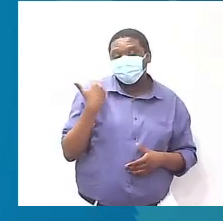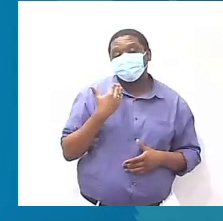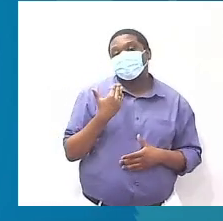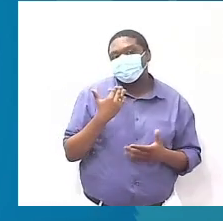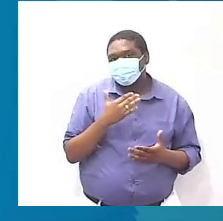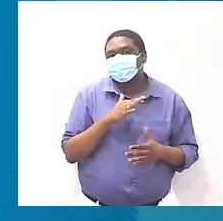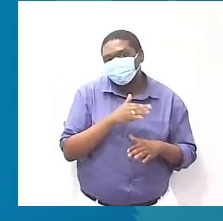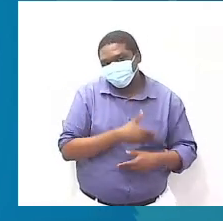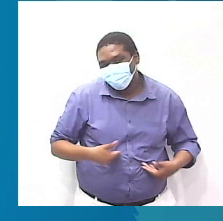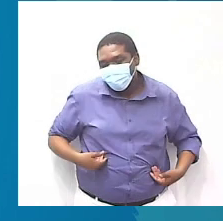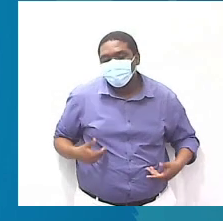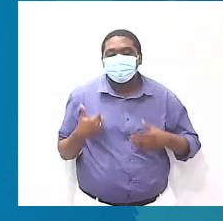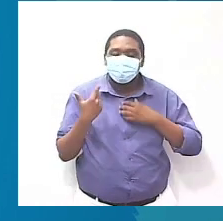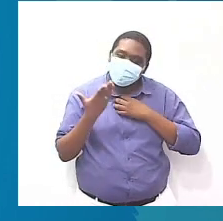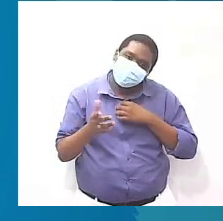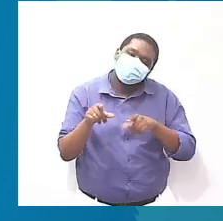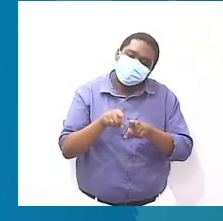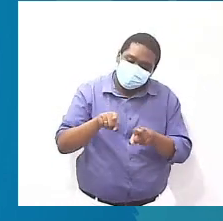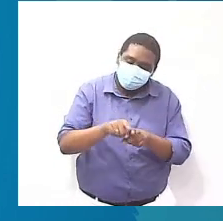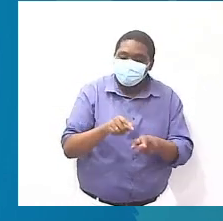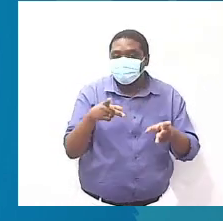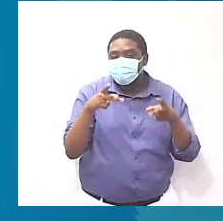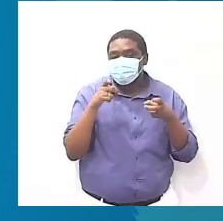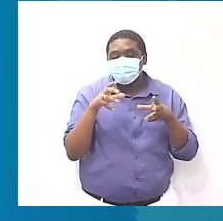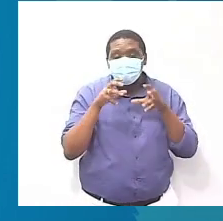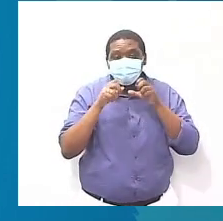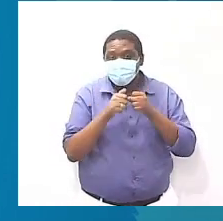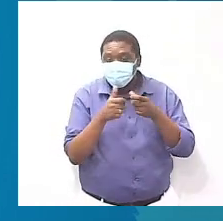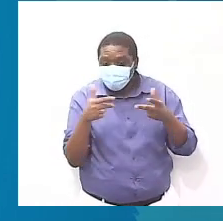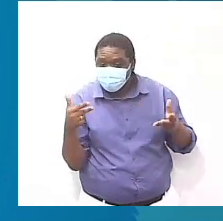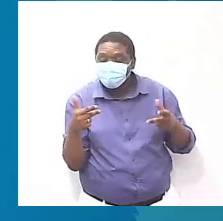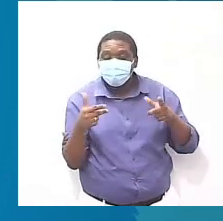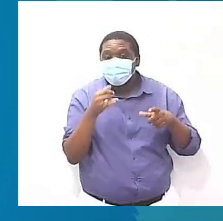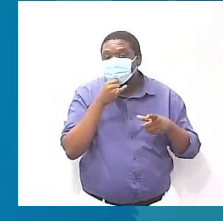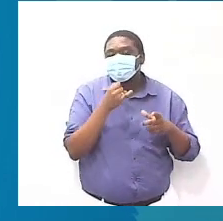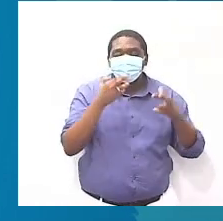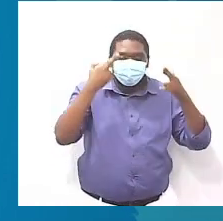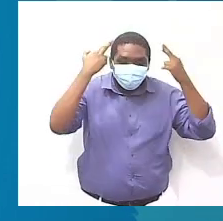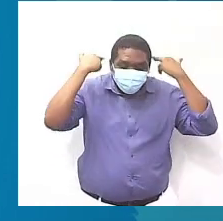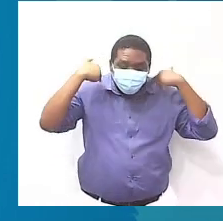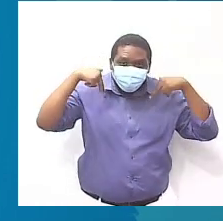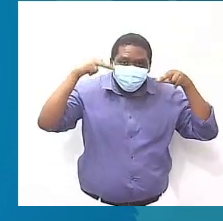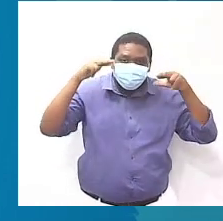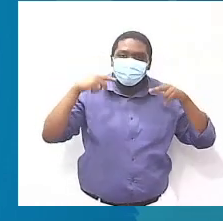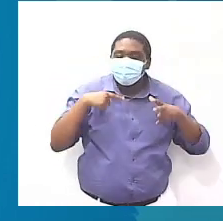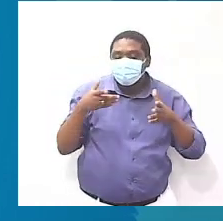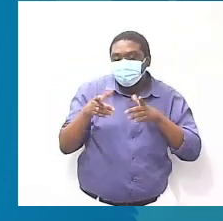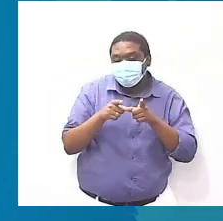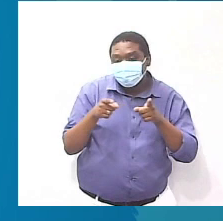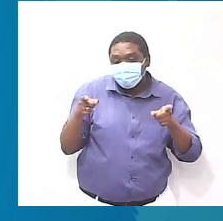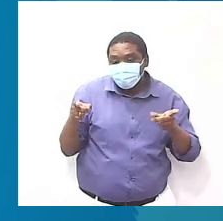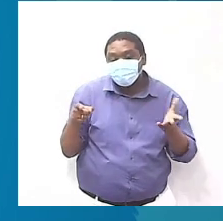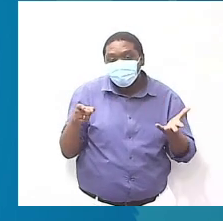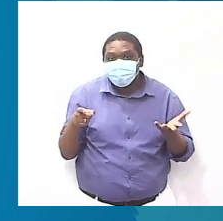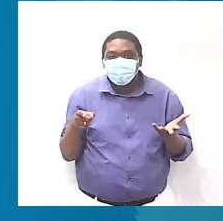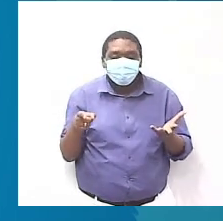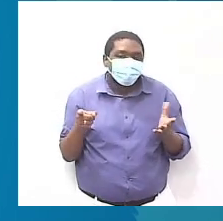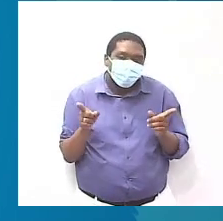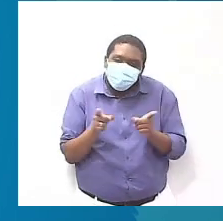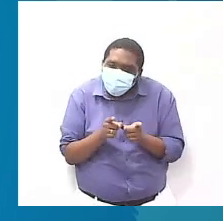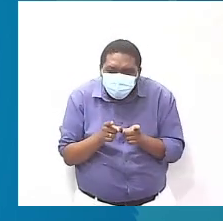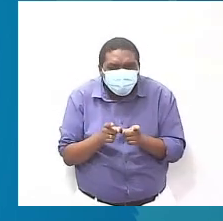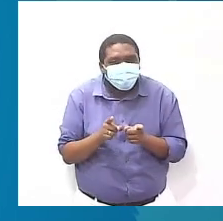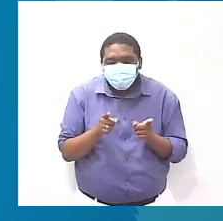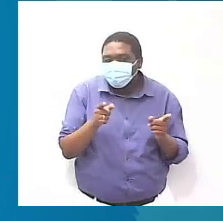muito lógico, tá? Ferocidade do animal, a ovelha tem um período fértil muito curto, então ela foi o